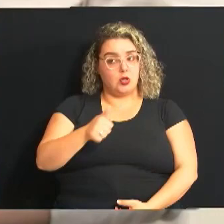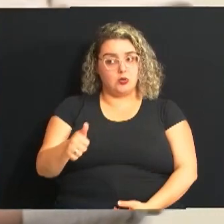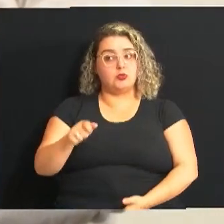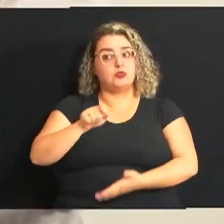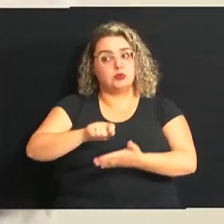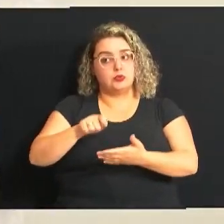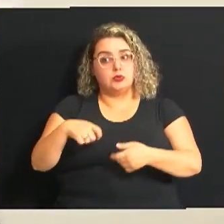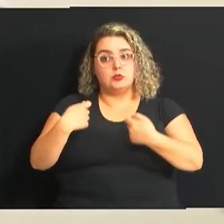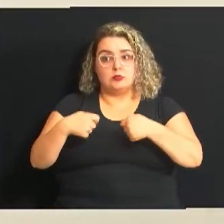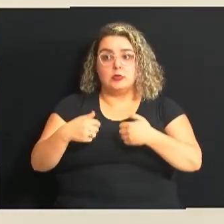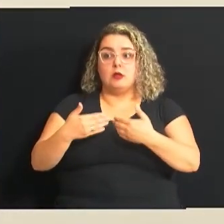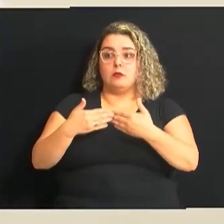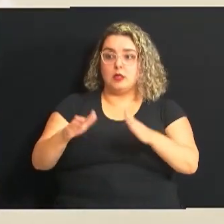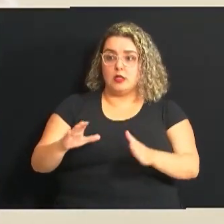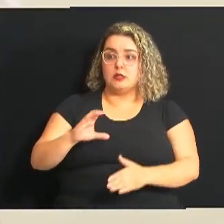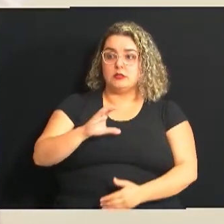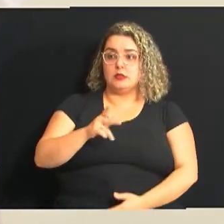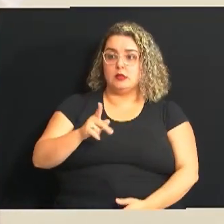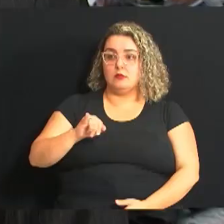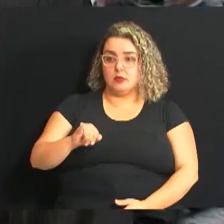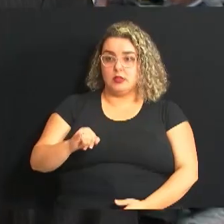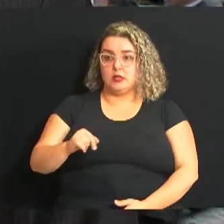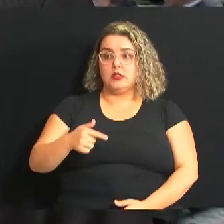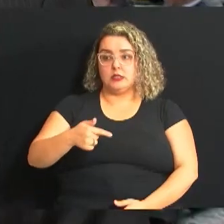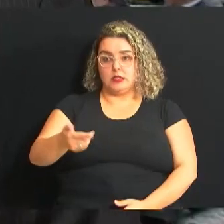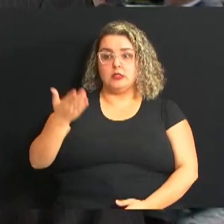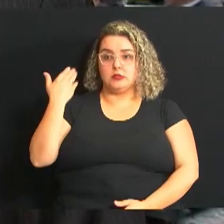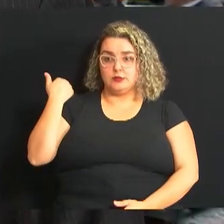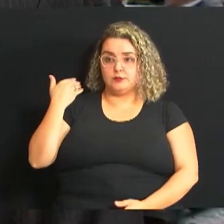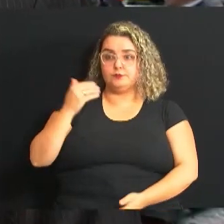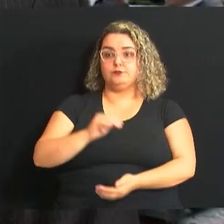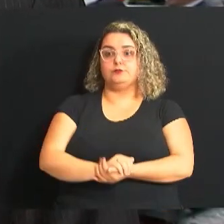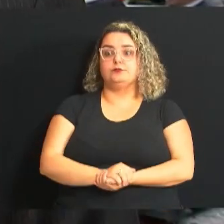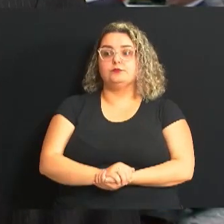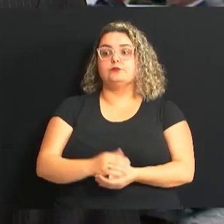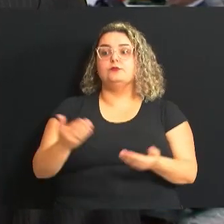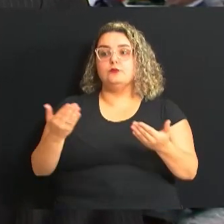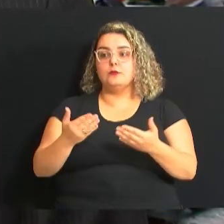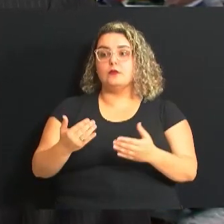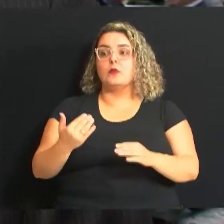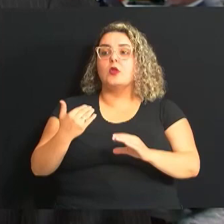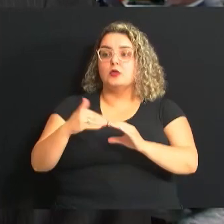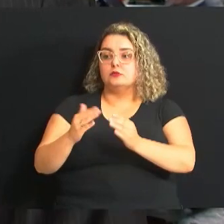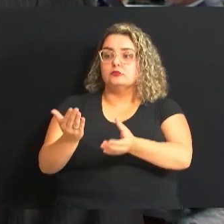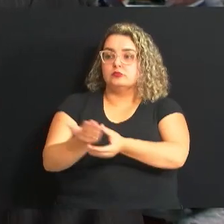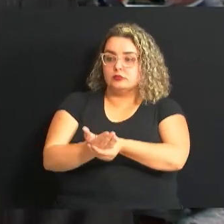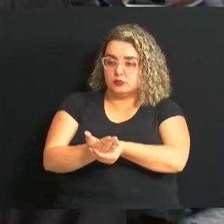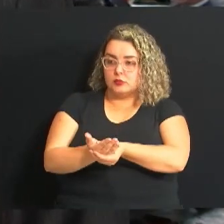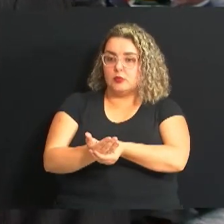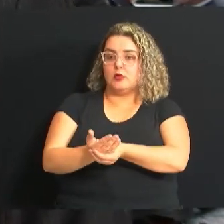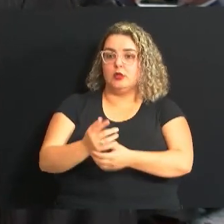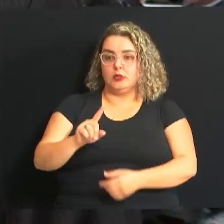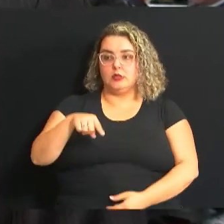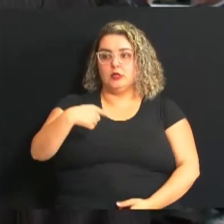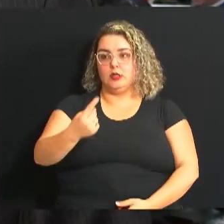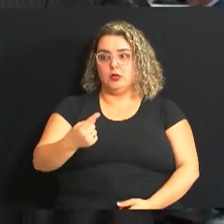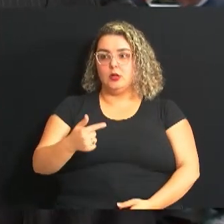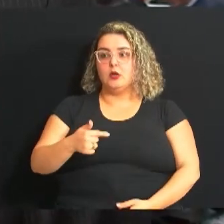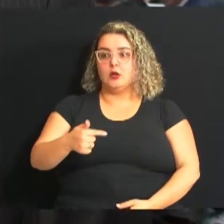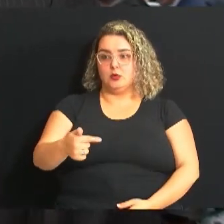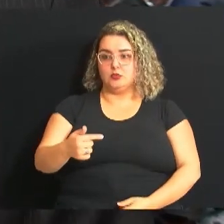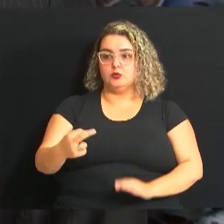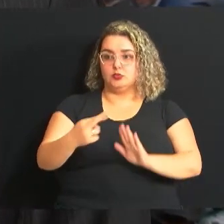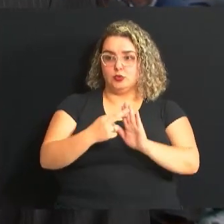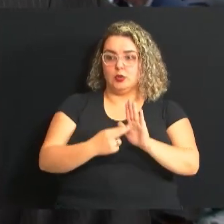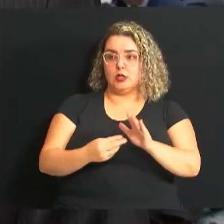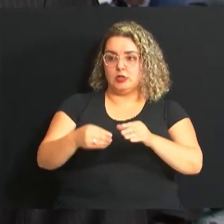para a abertura de CPI na semana passada. Hoje a gente protocolou, na próxima sessão, como diz o regimento interno,